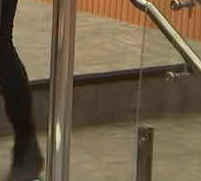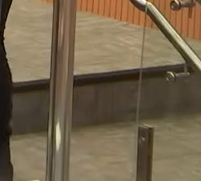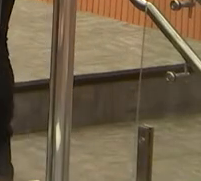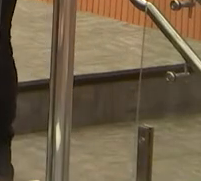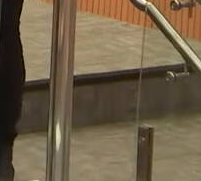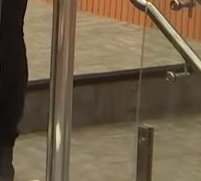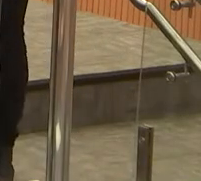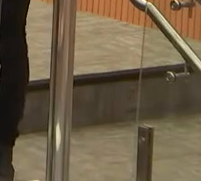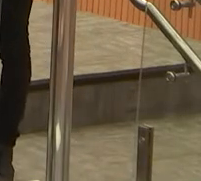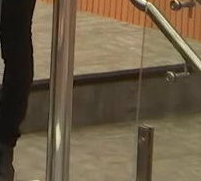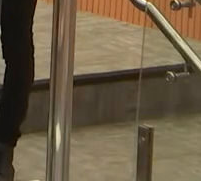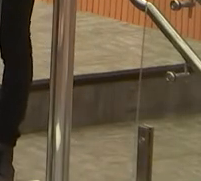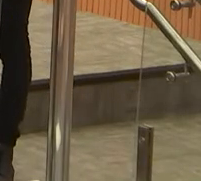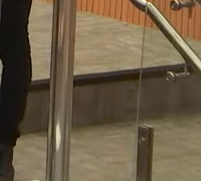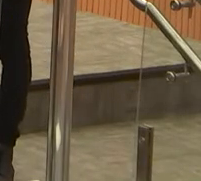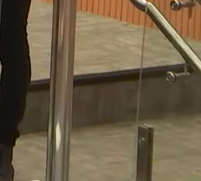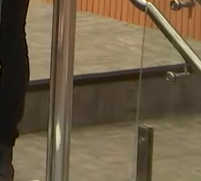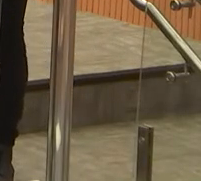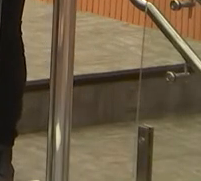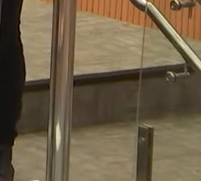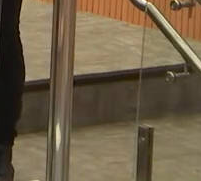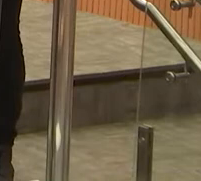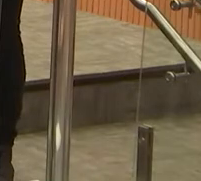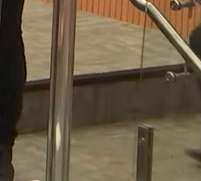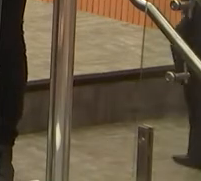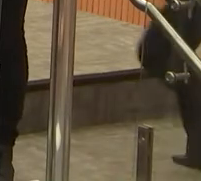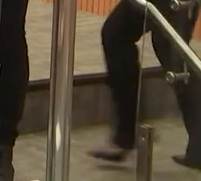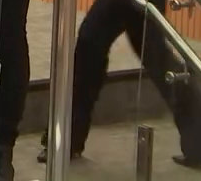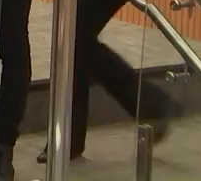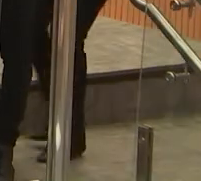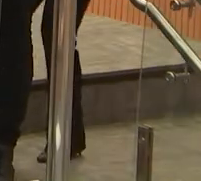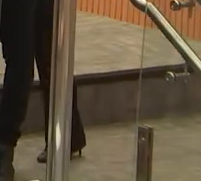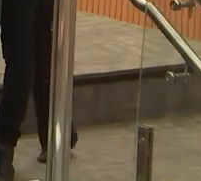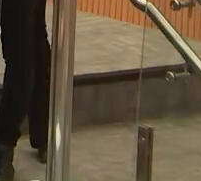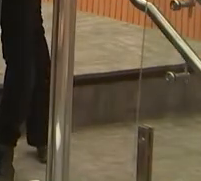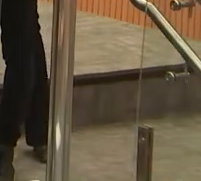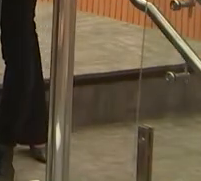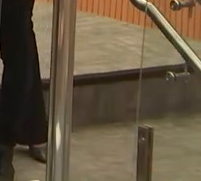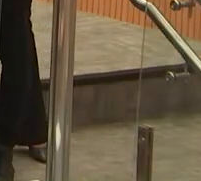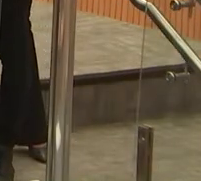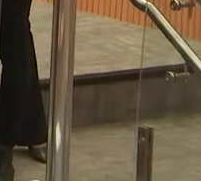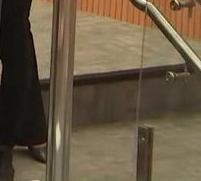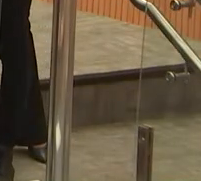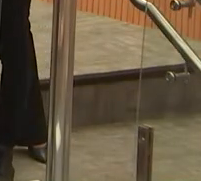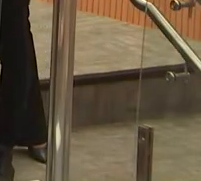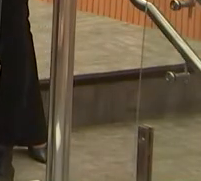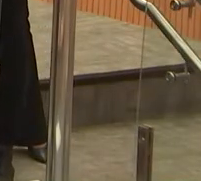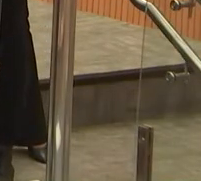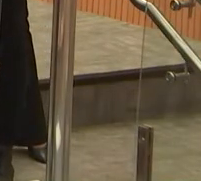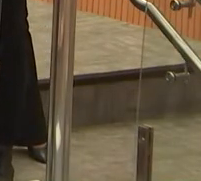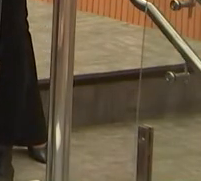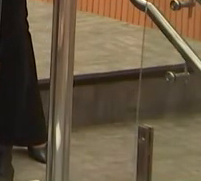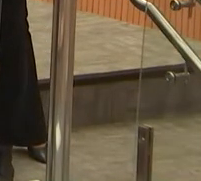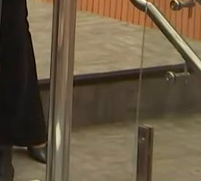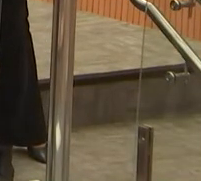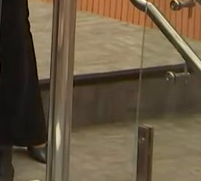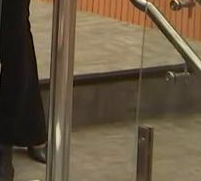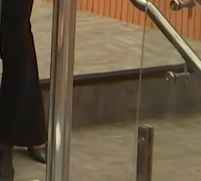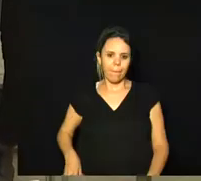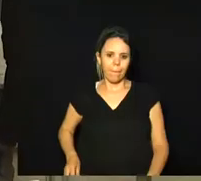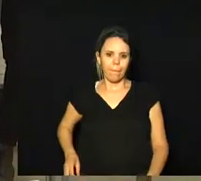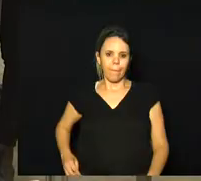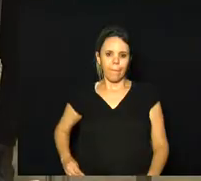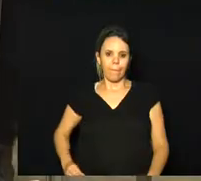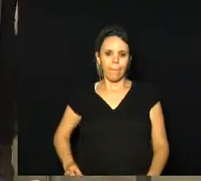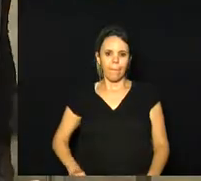Olá, boa noite. É a primeira vez que eu falo. Olá, boa noite. É a primeira